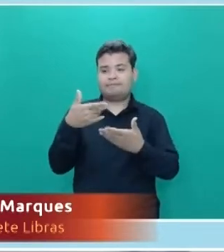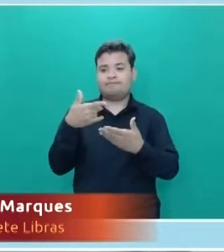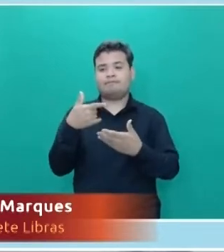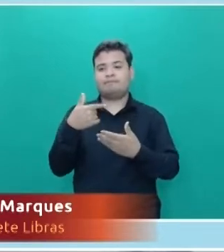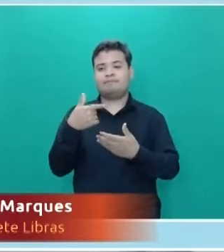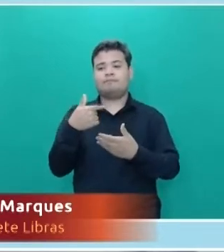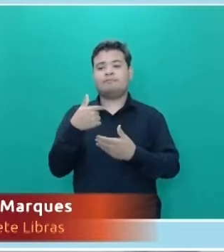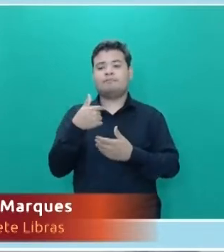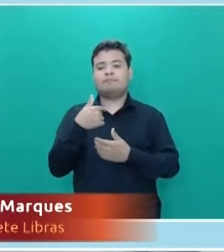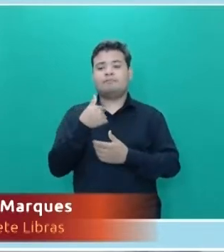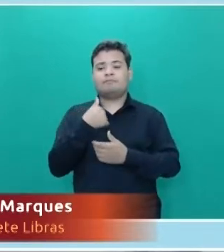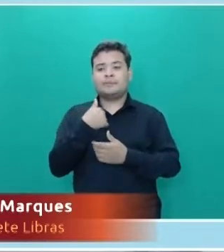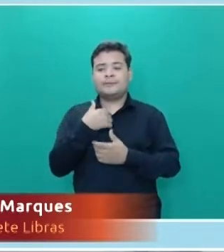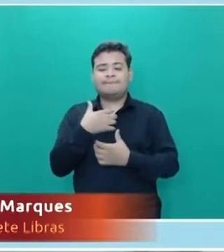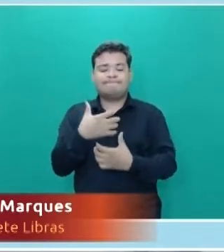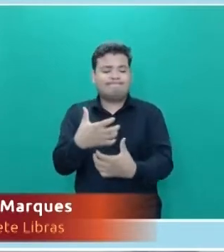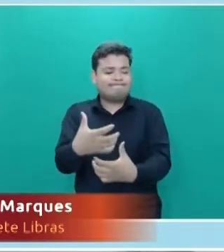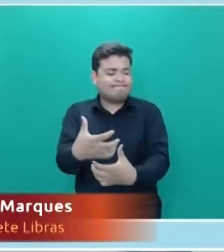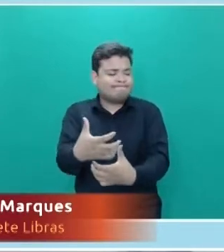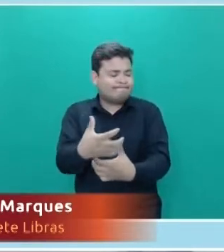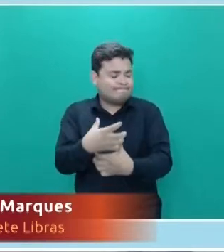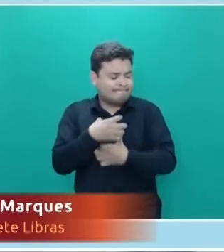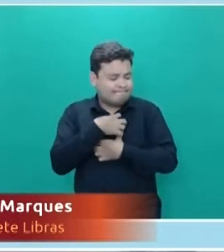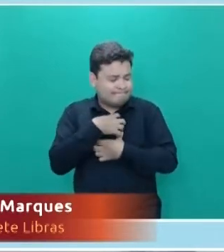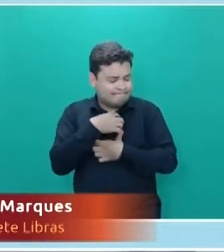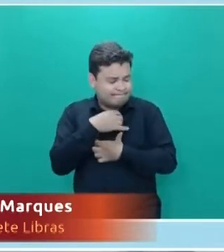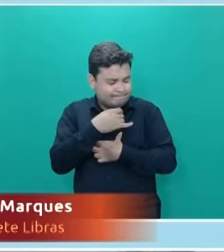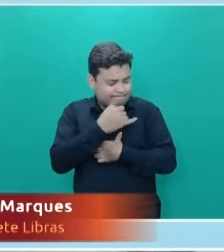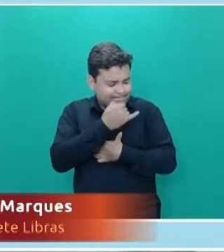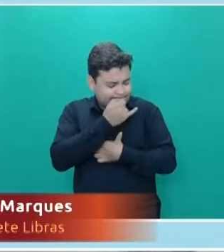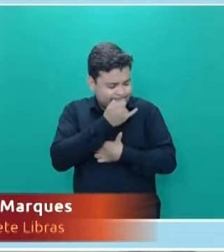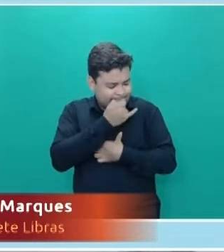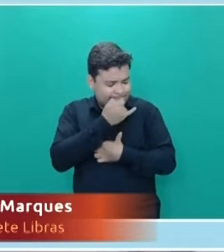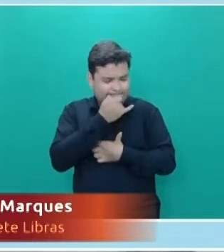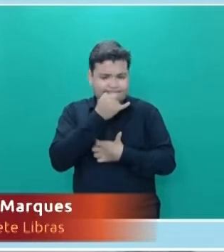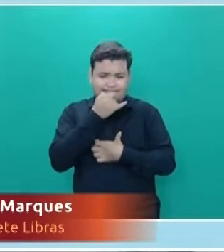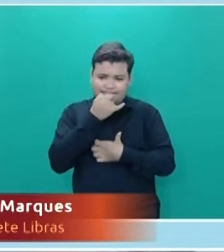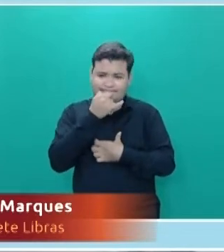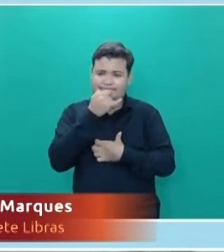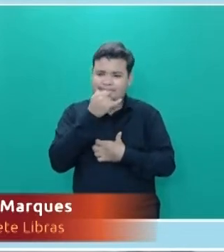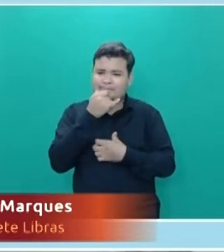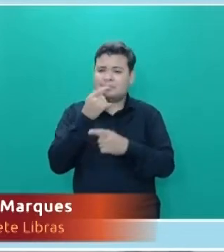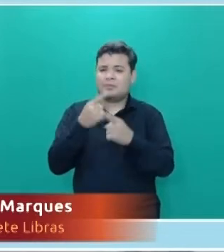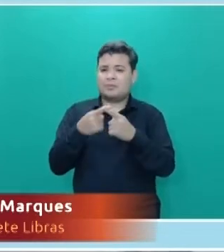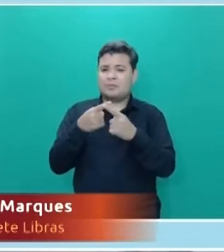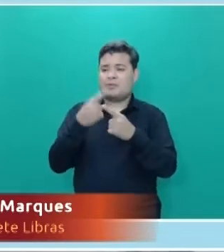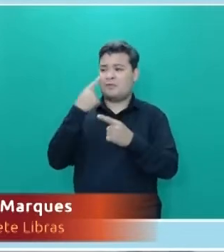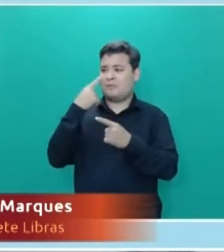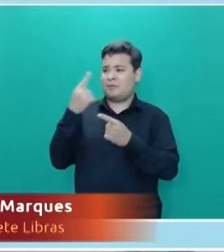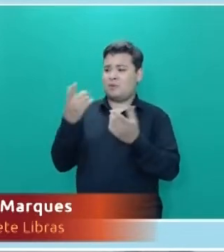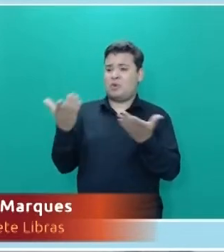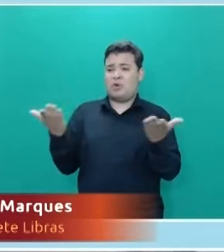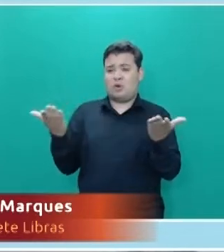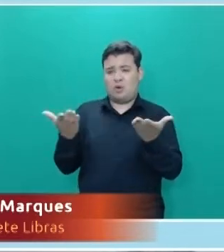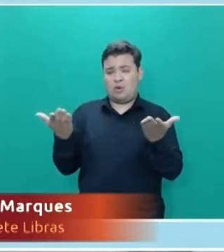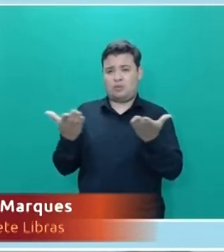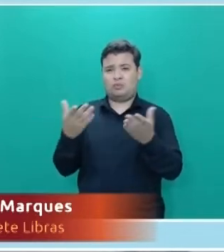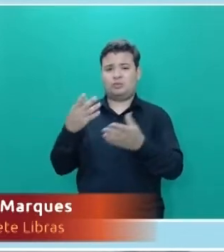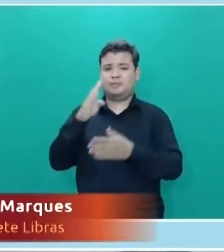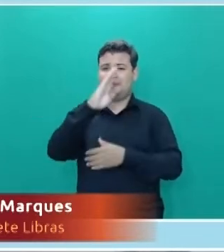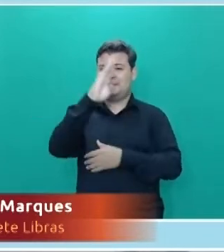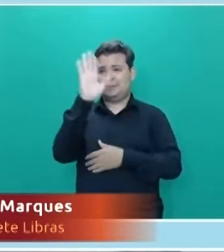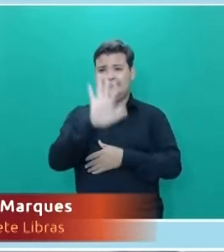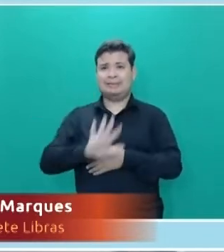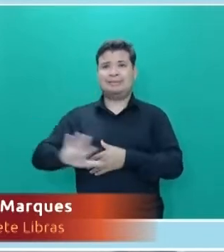me bateu uma tristeza de ver o cenário que o nosso país hoje apresenta,